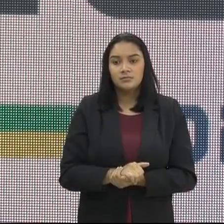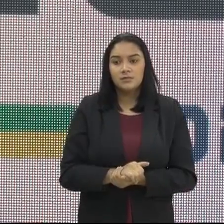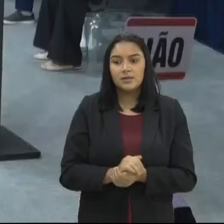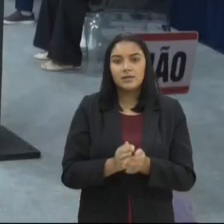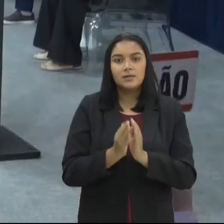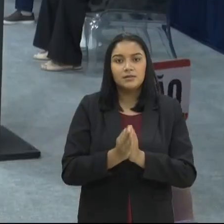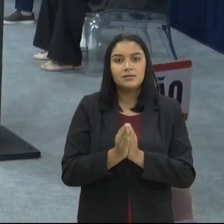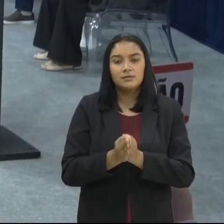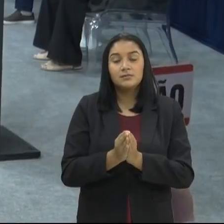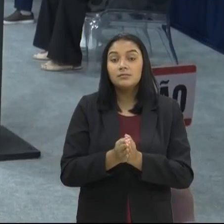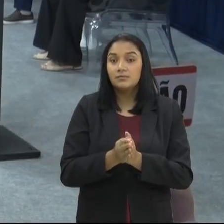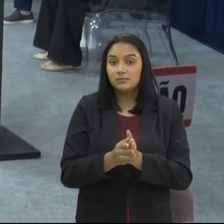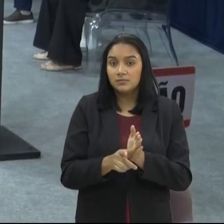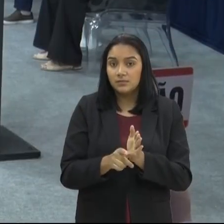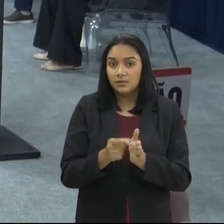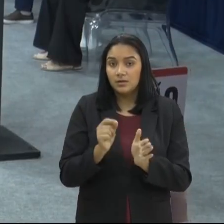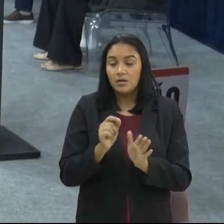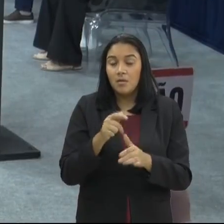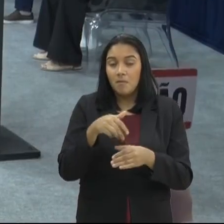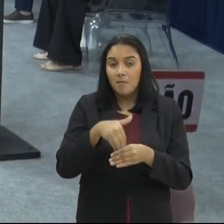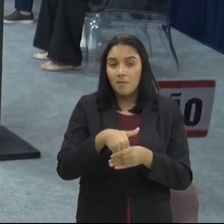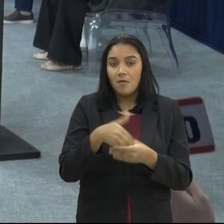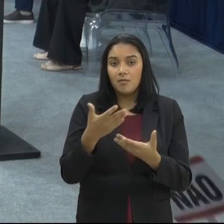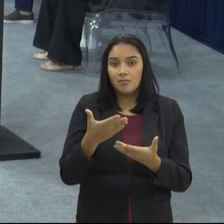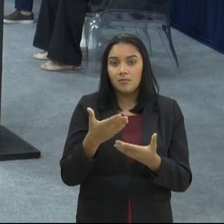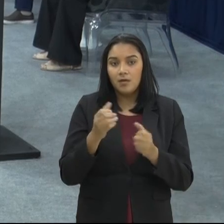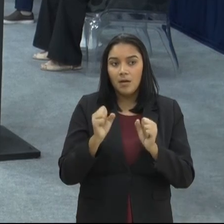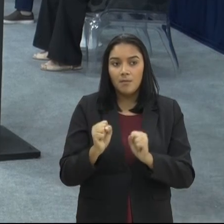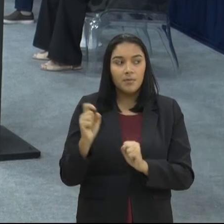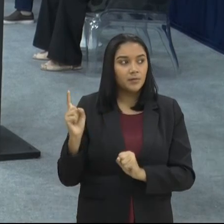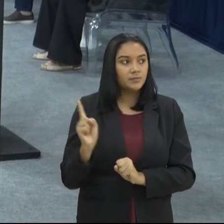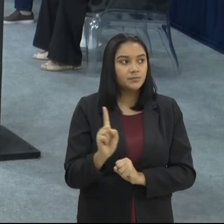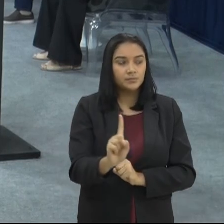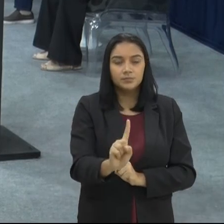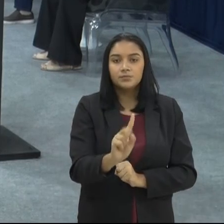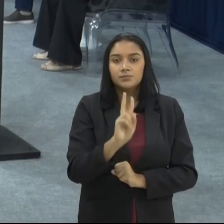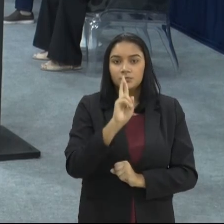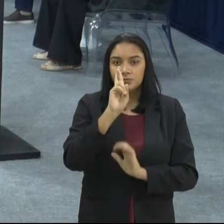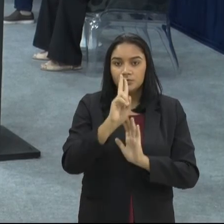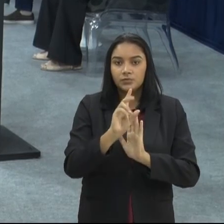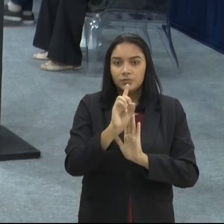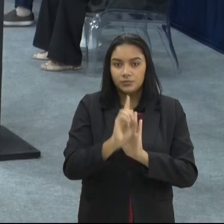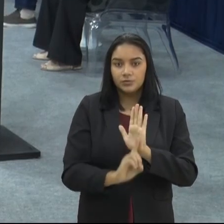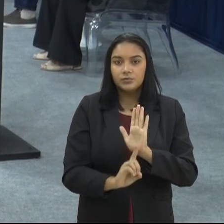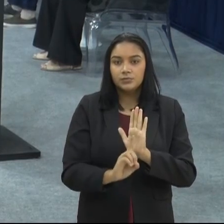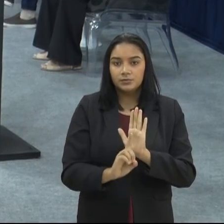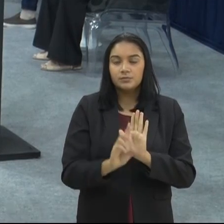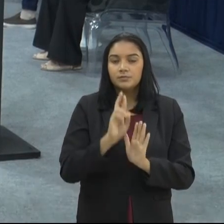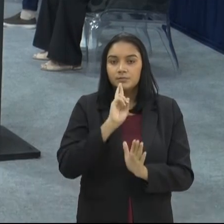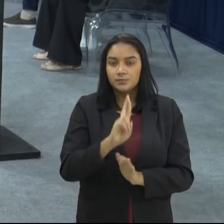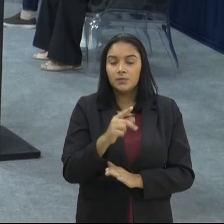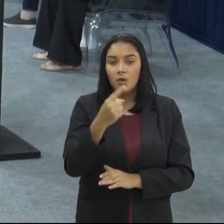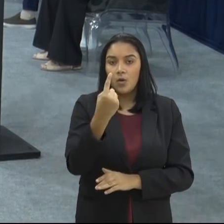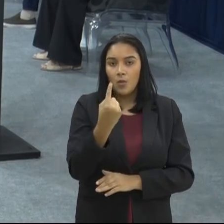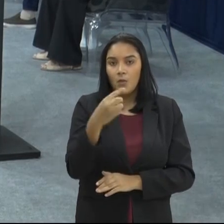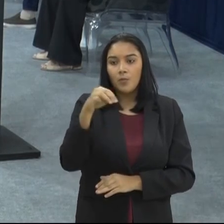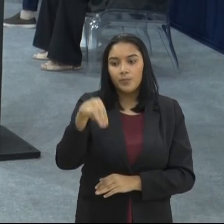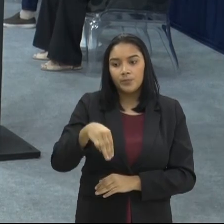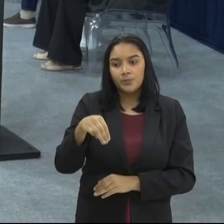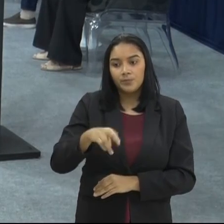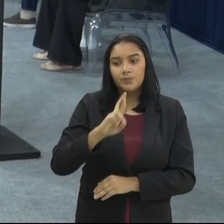vocês? Candidato Kleber Montezuma, por favor, pode se dirigir à nossa tribuna. O senhor terá um minuto